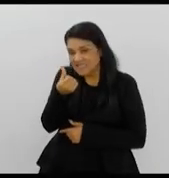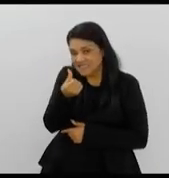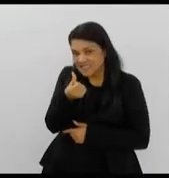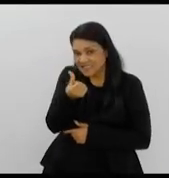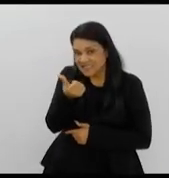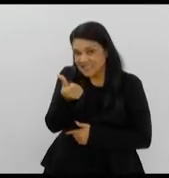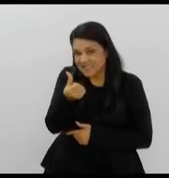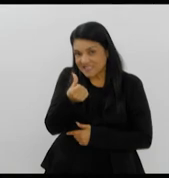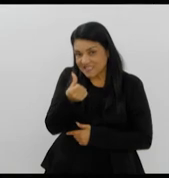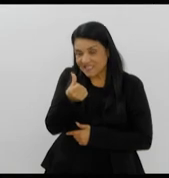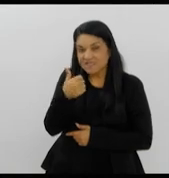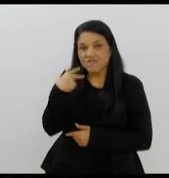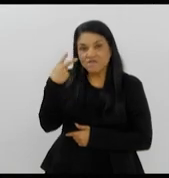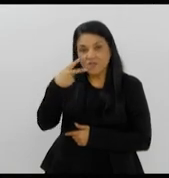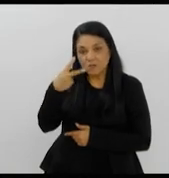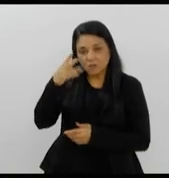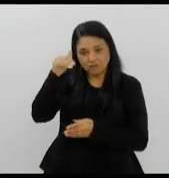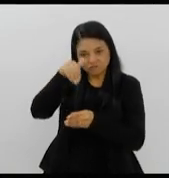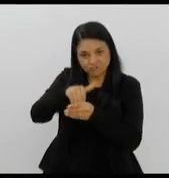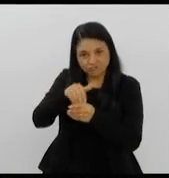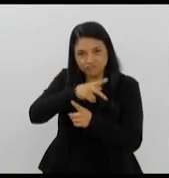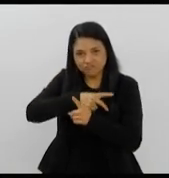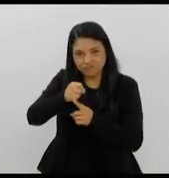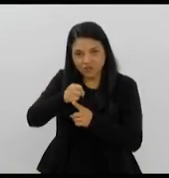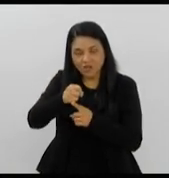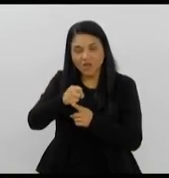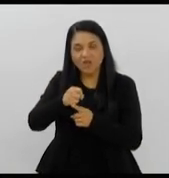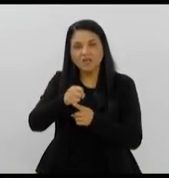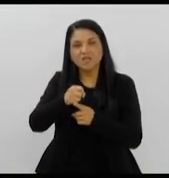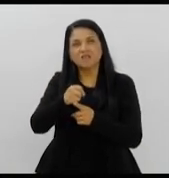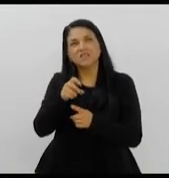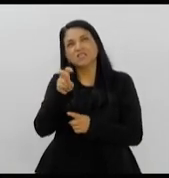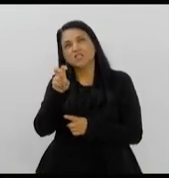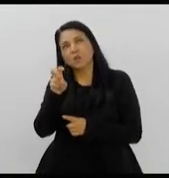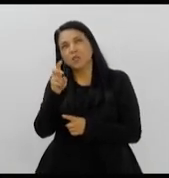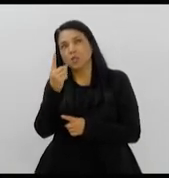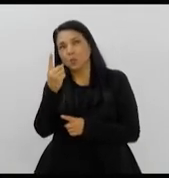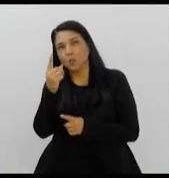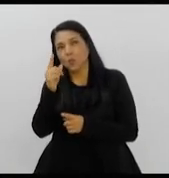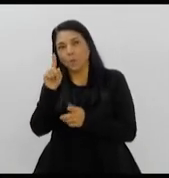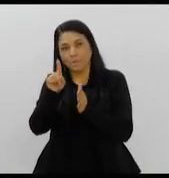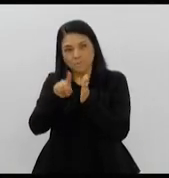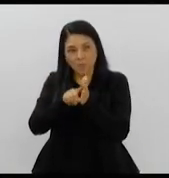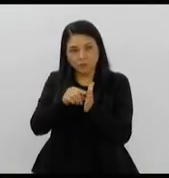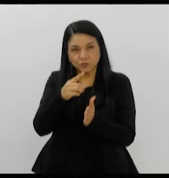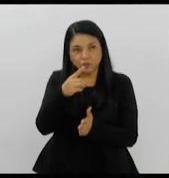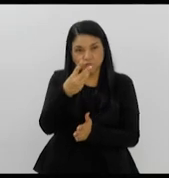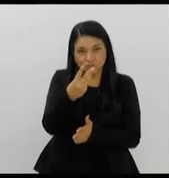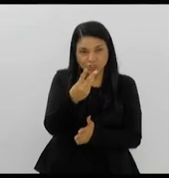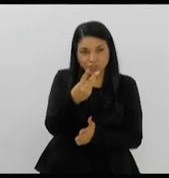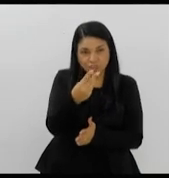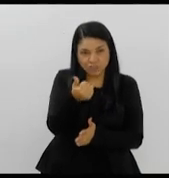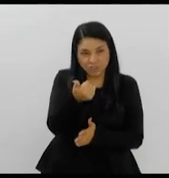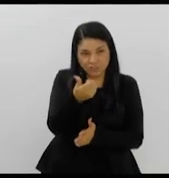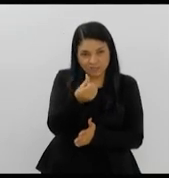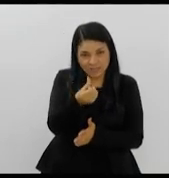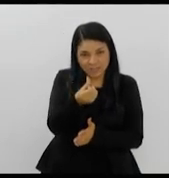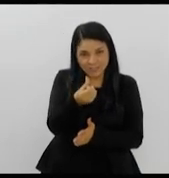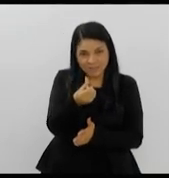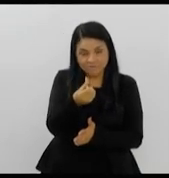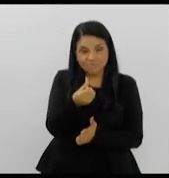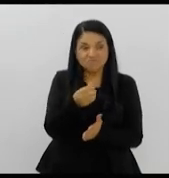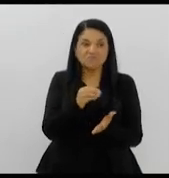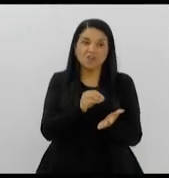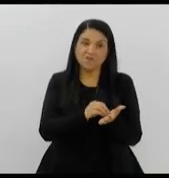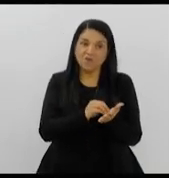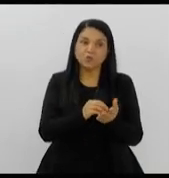serem eleitos, 51 menos 16, 11 menos 5, 35 não foram,